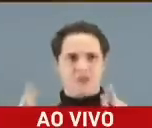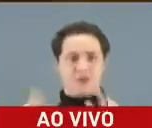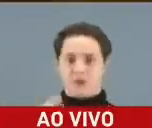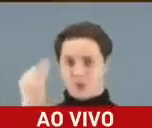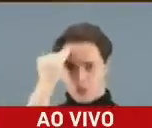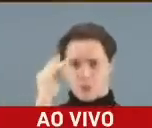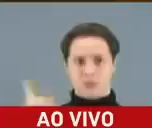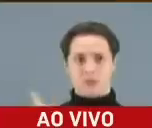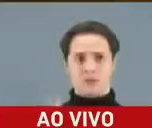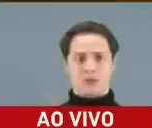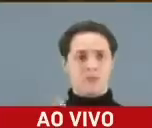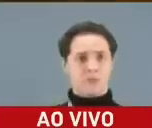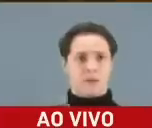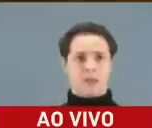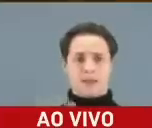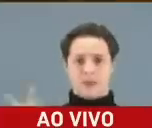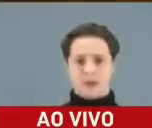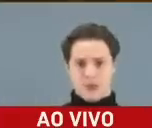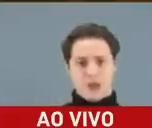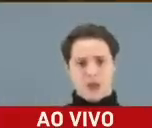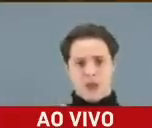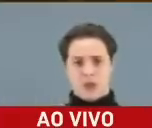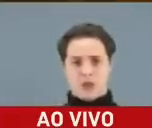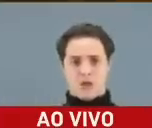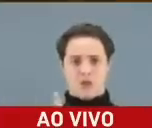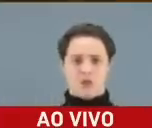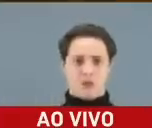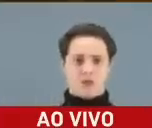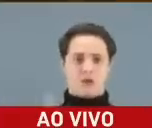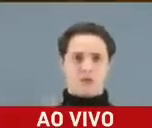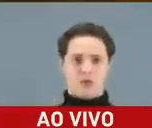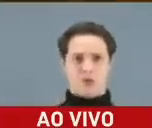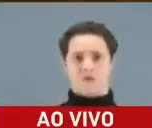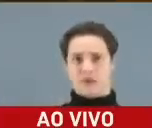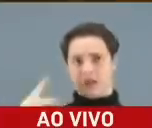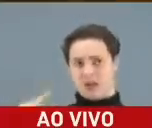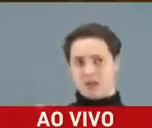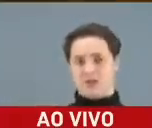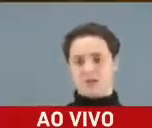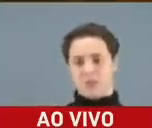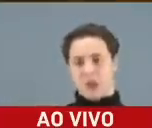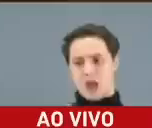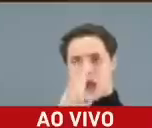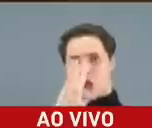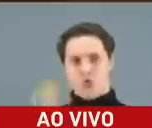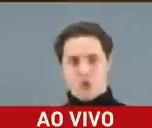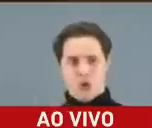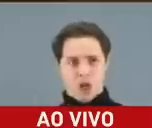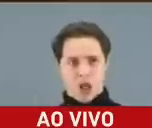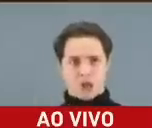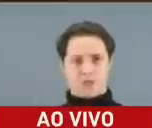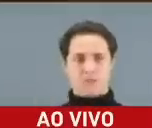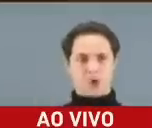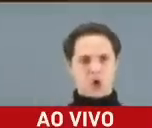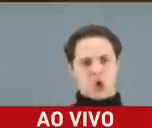familiar. A mesma coisa fiz com o Eduardo Cunha, em relação à filha dele, que também tinha sido acusada